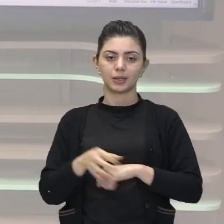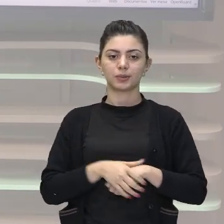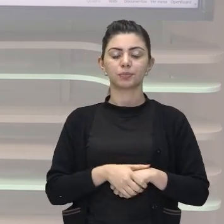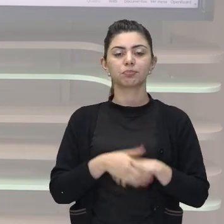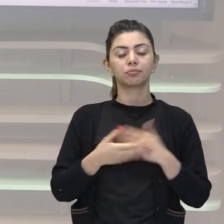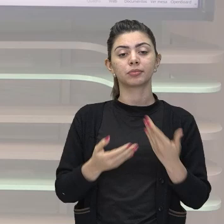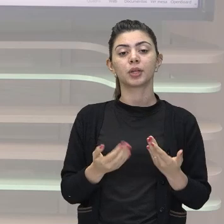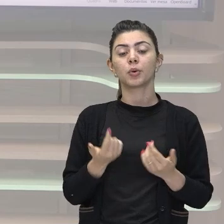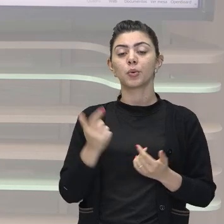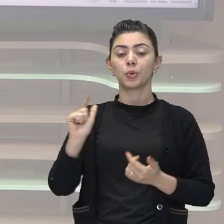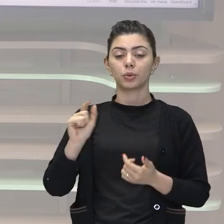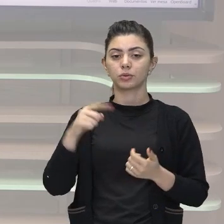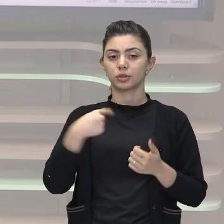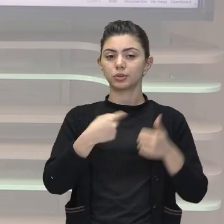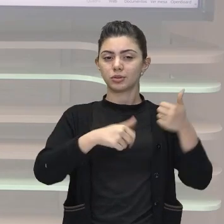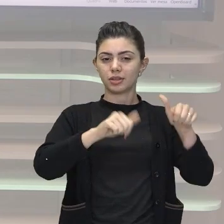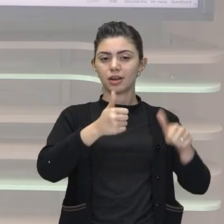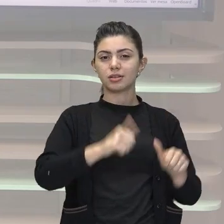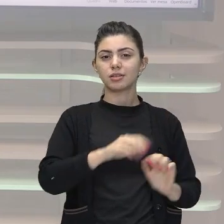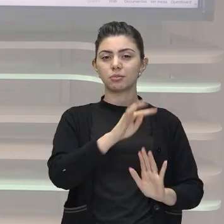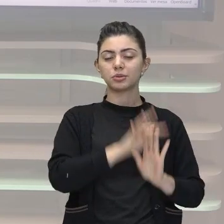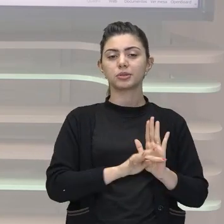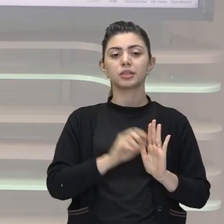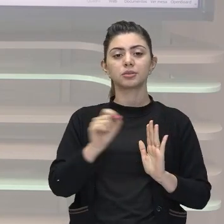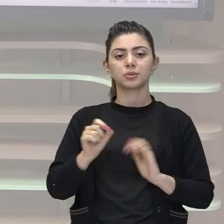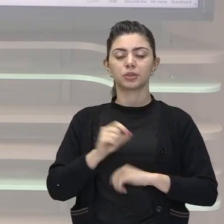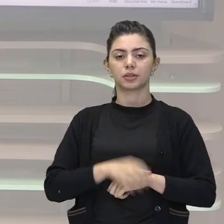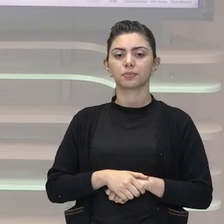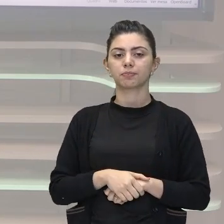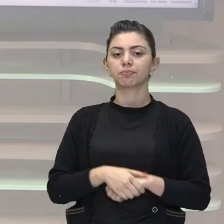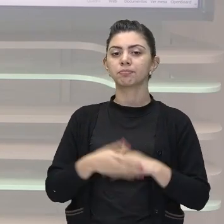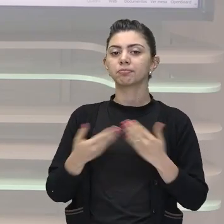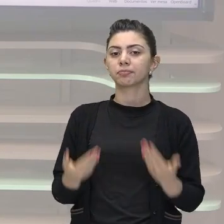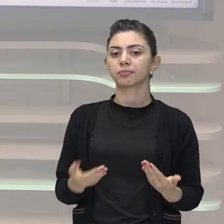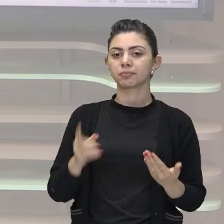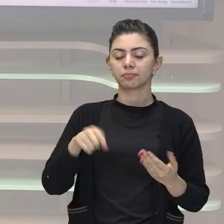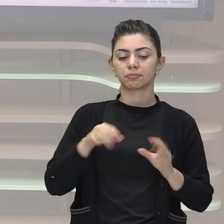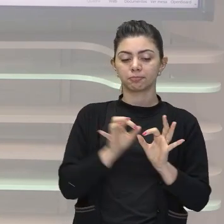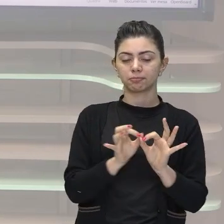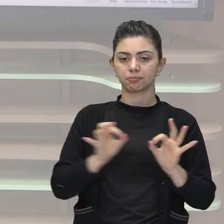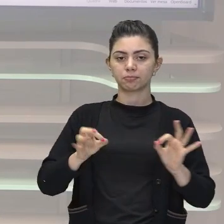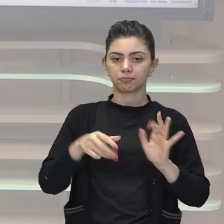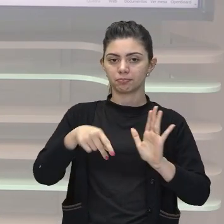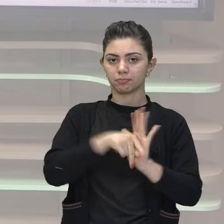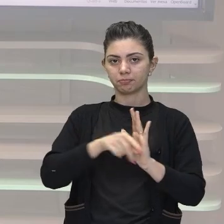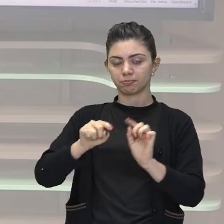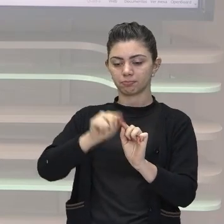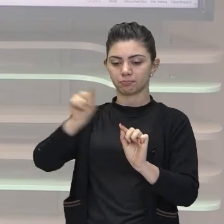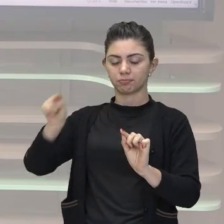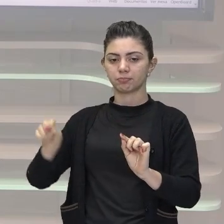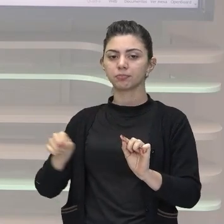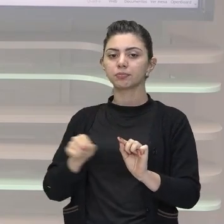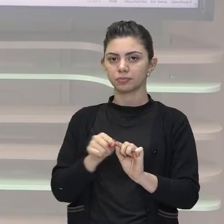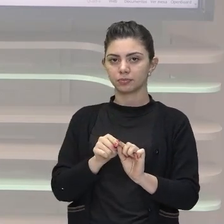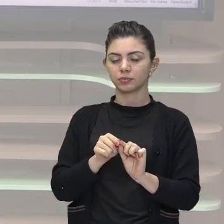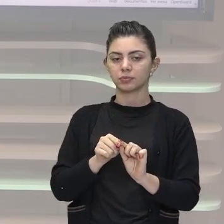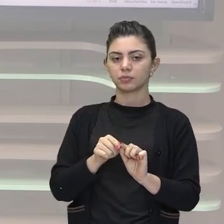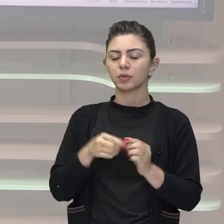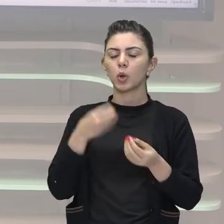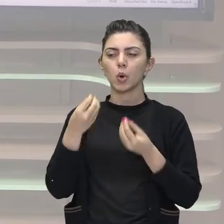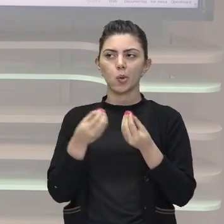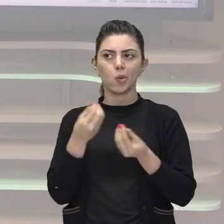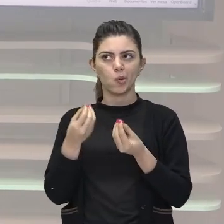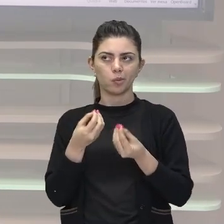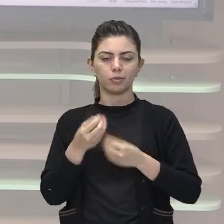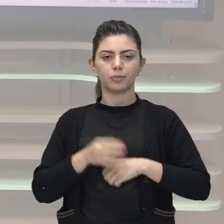gente analisou aqui no texto é a seguinte. Comprimento do círculo, ou seja, perímetro do círculo. Como é que a gente